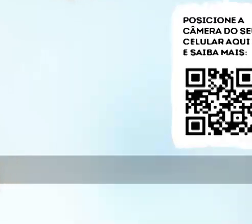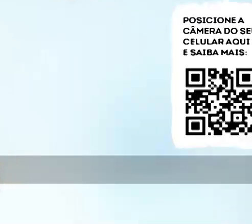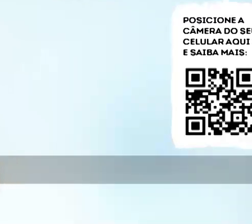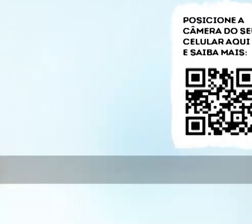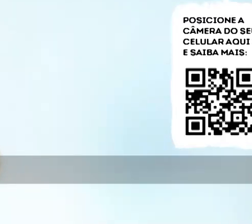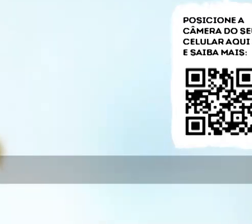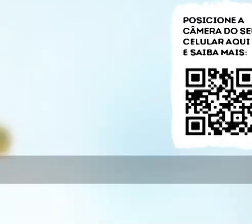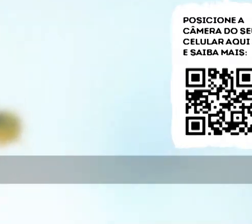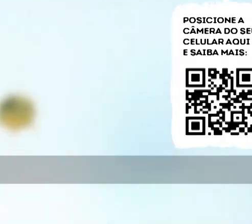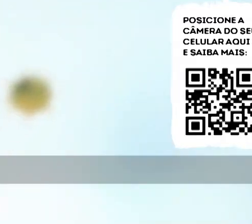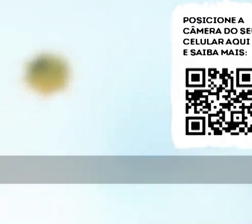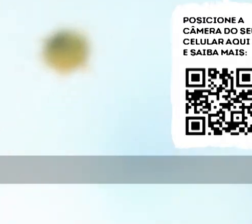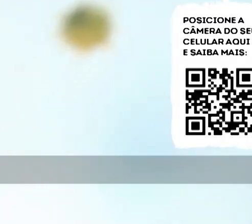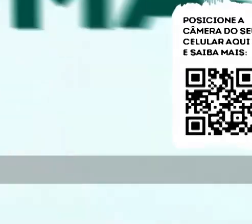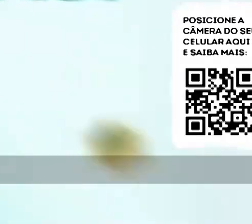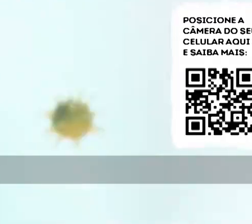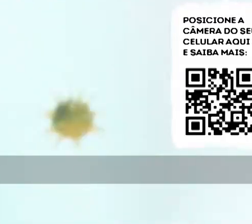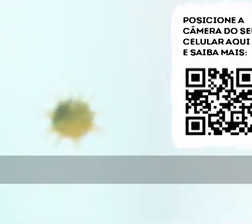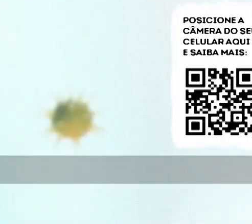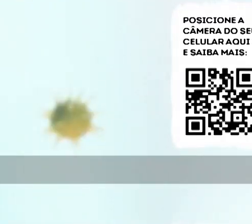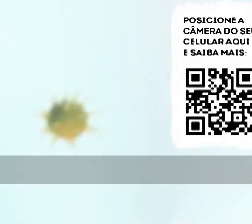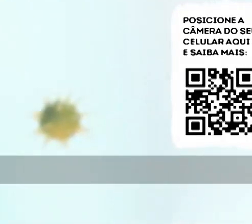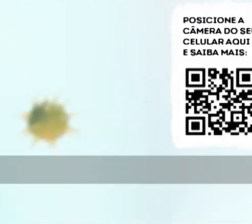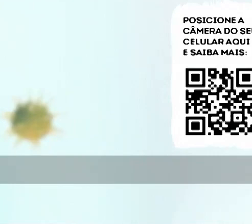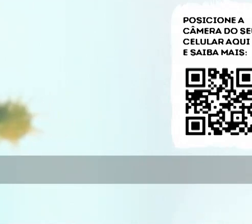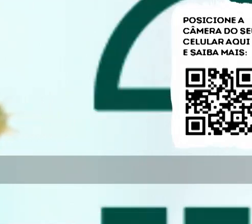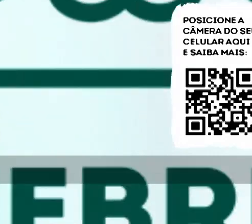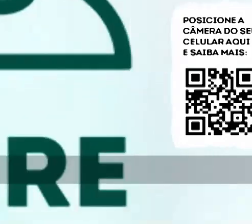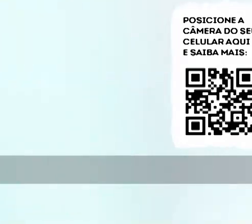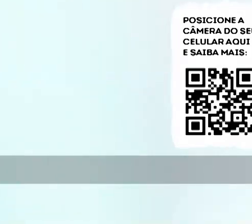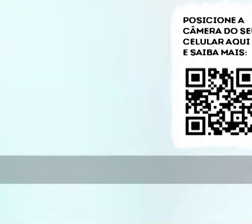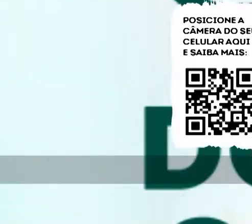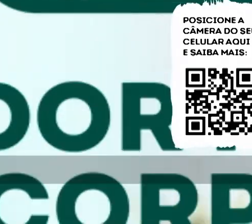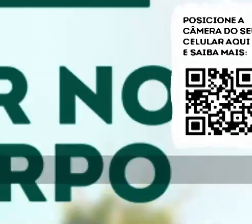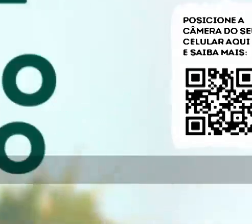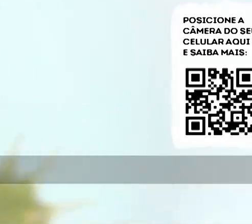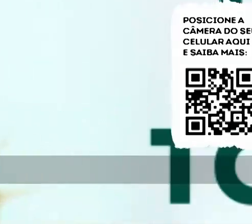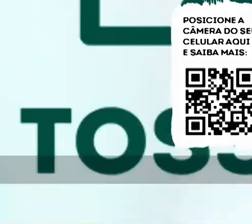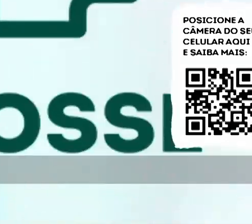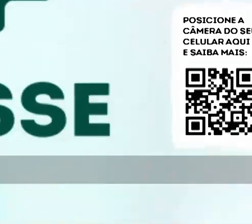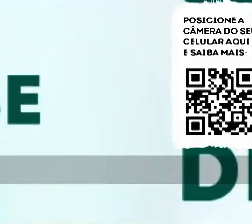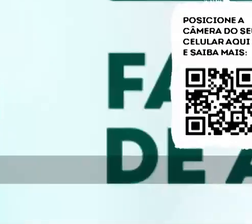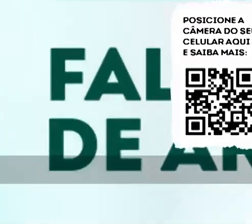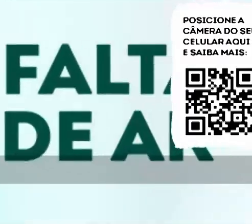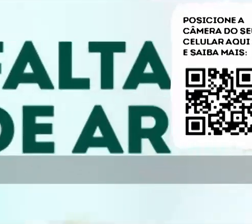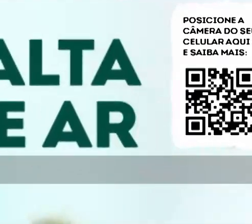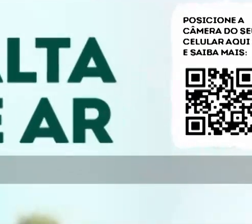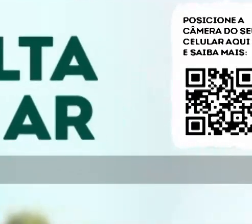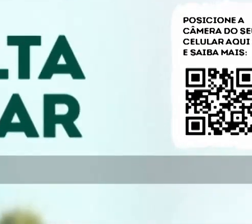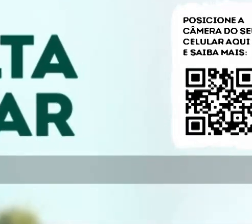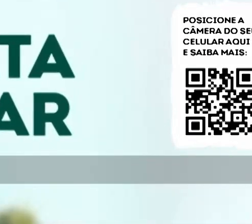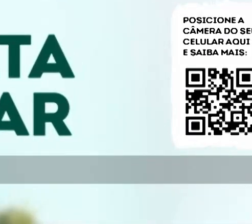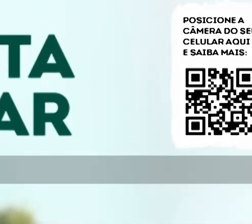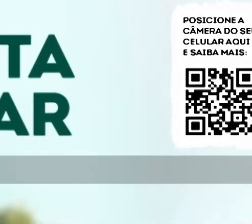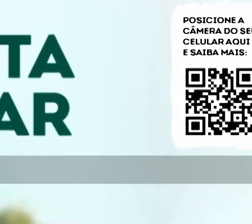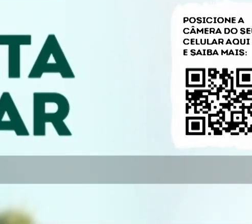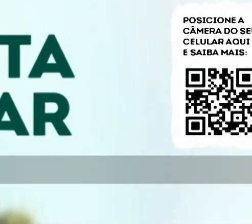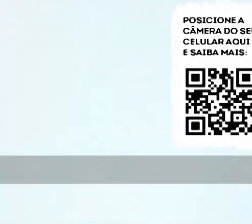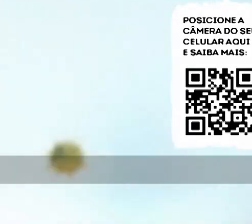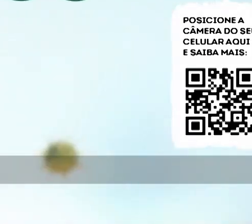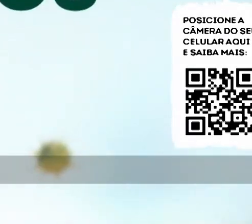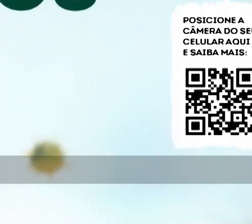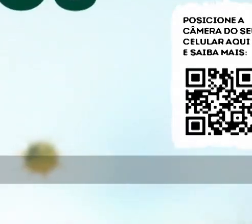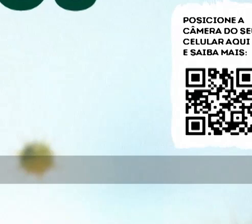combate a gripe e o H1N1. Fique atento aos sintomas: febre alta, dor no corpo, tosse e falta de